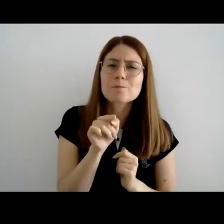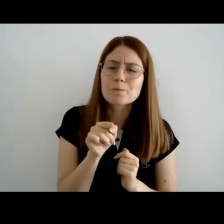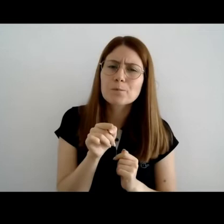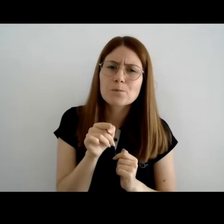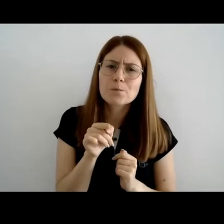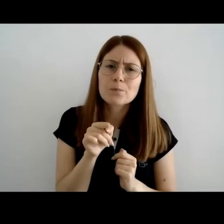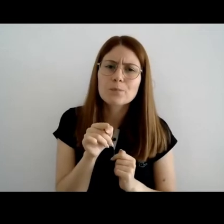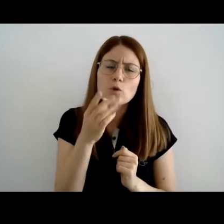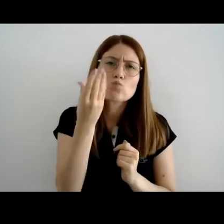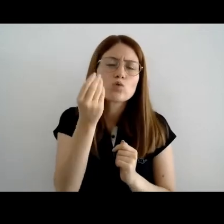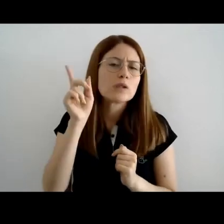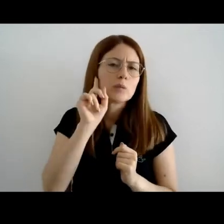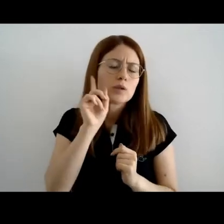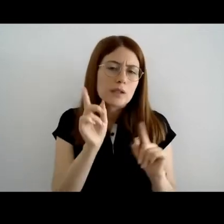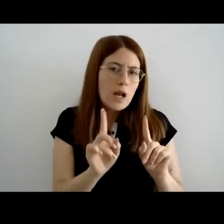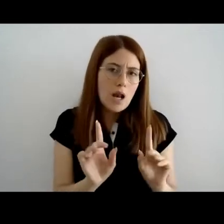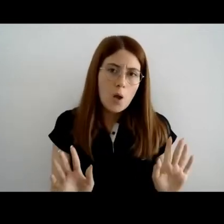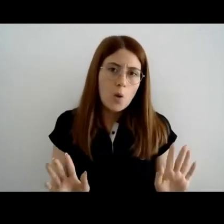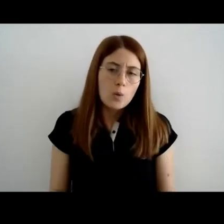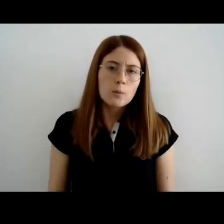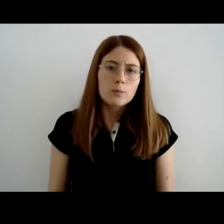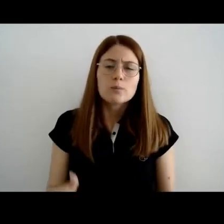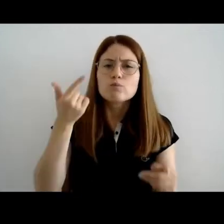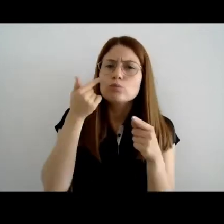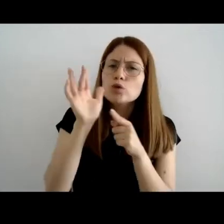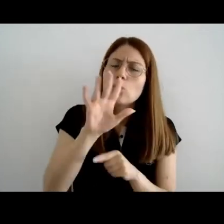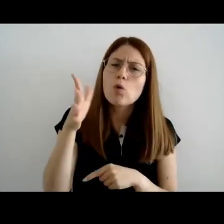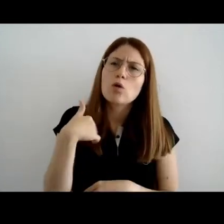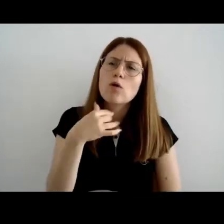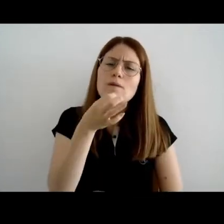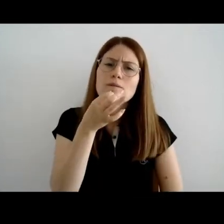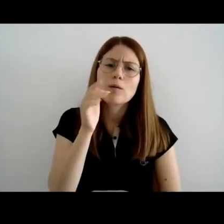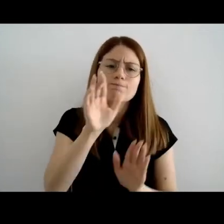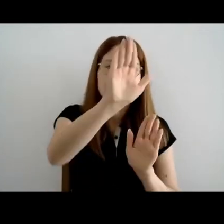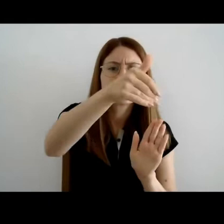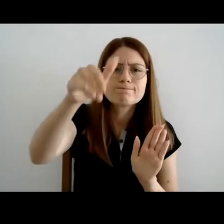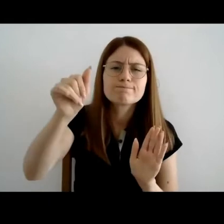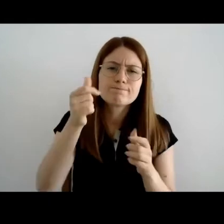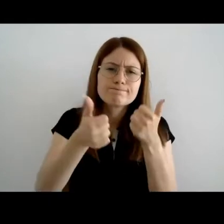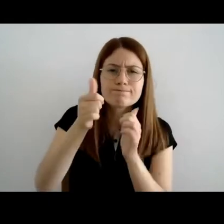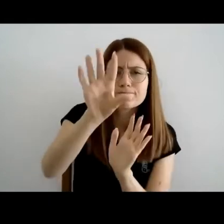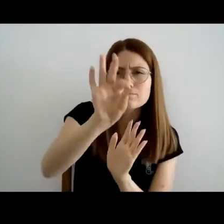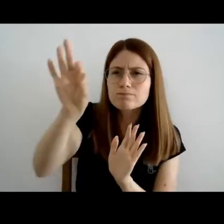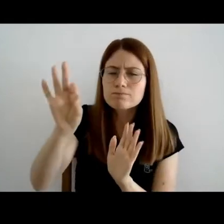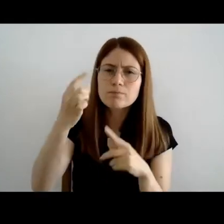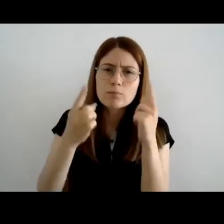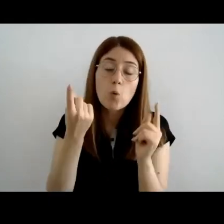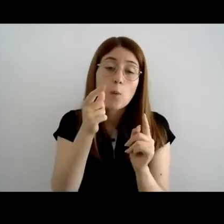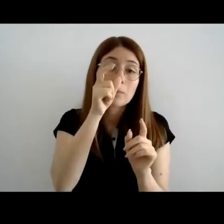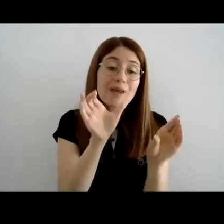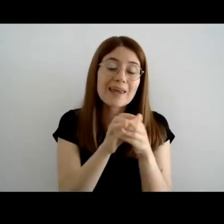como muito importantes e, por exemplo, quando nós estamos a fazer o recrutamento ou a agregar novos elementos às